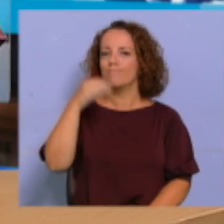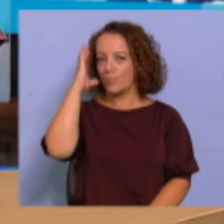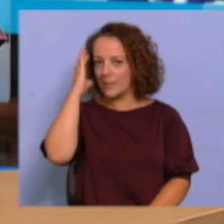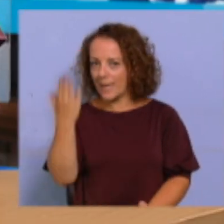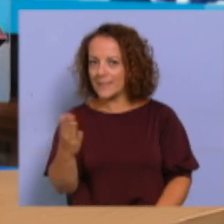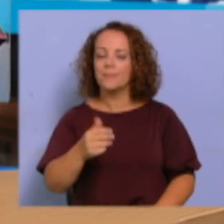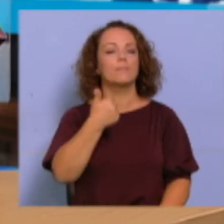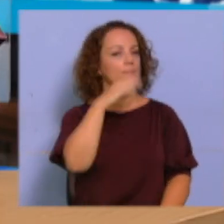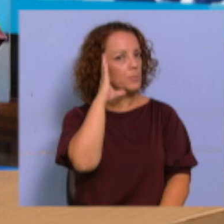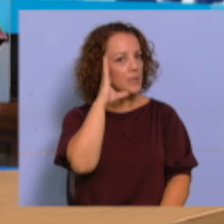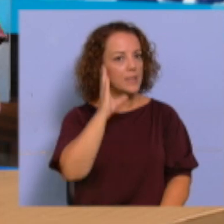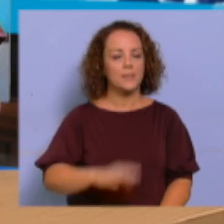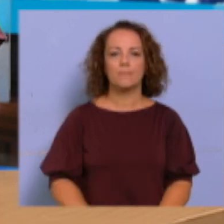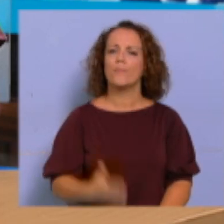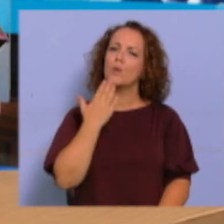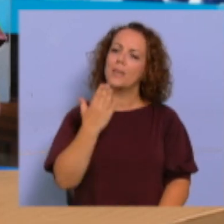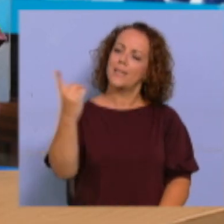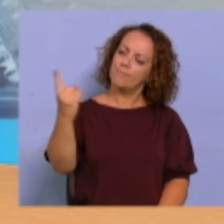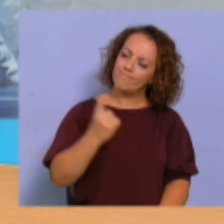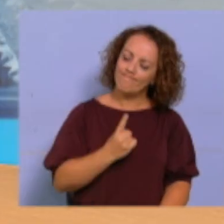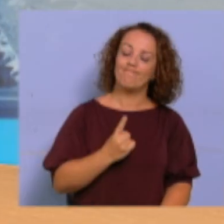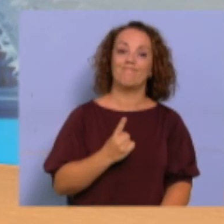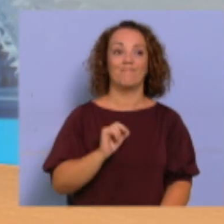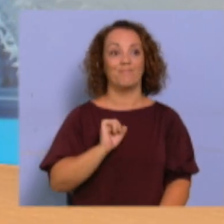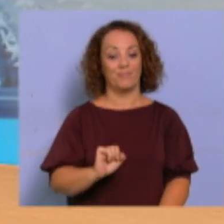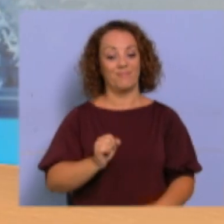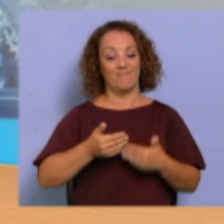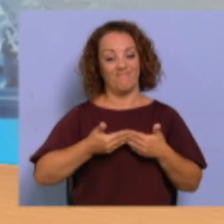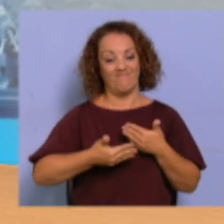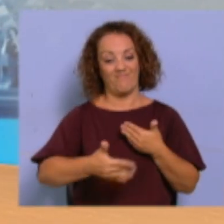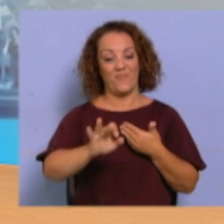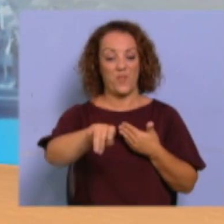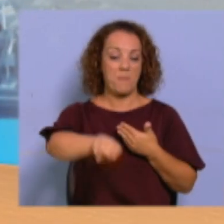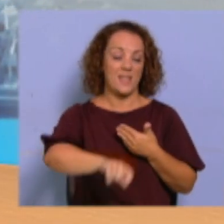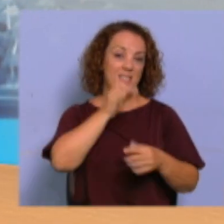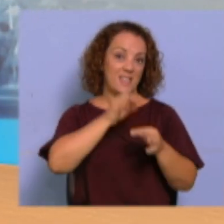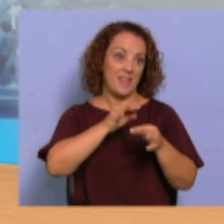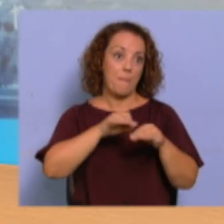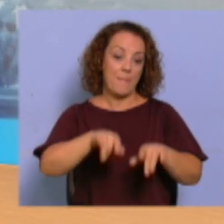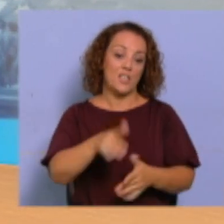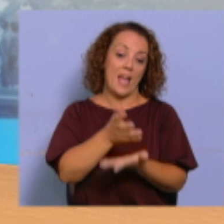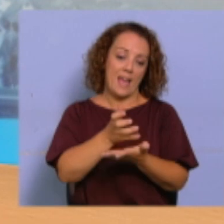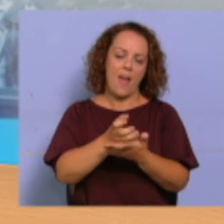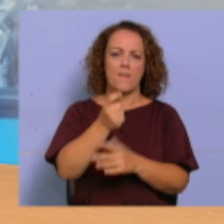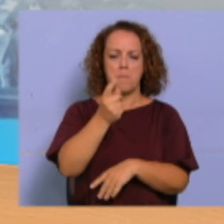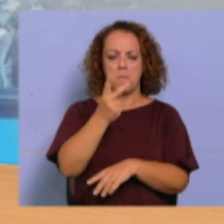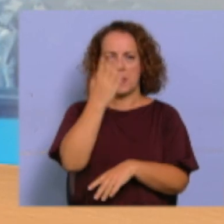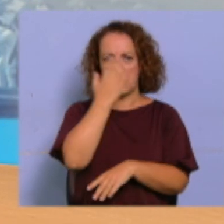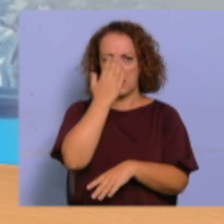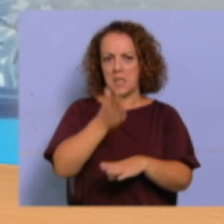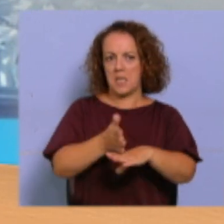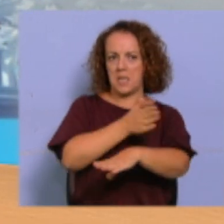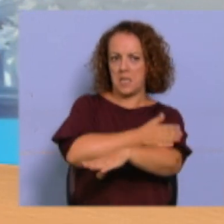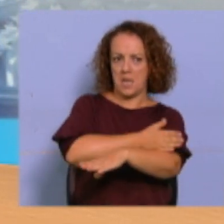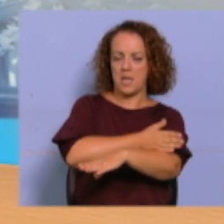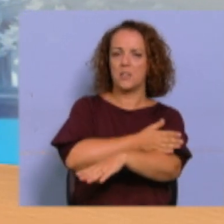Obrigado por estar connosco já no final de setembro, não é? Embora, enfim, estamos a gravar este programa com alguns dias de distância,